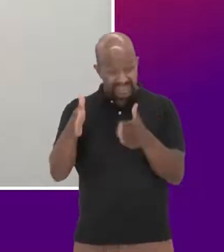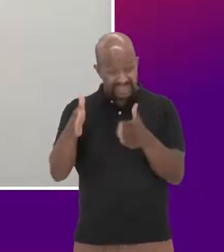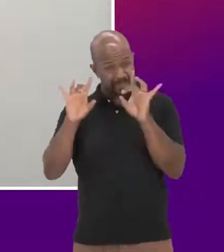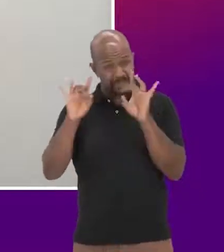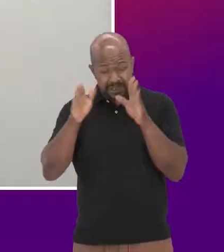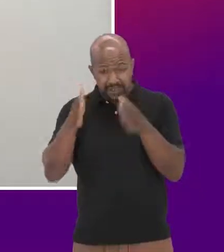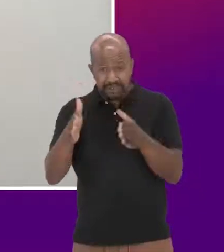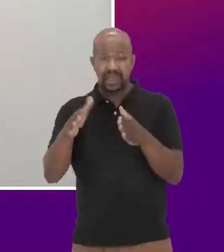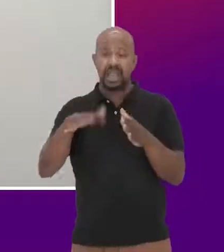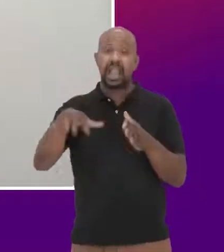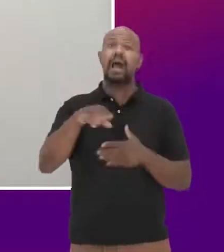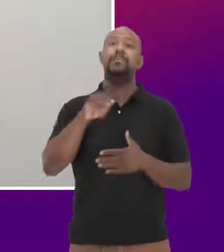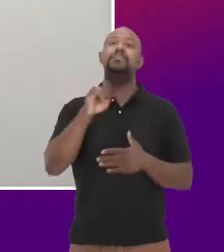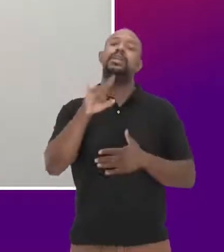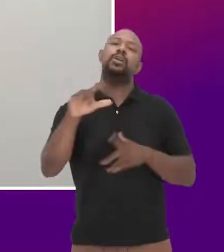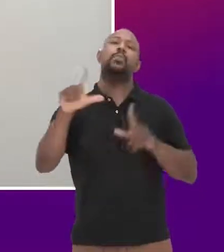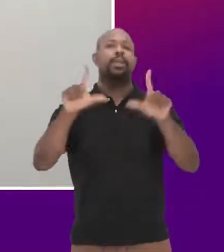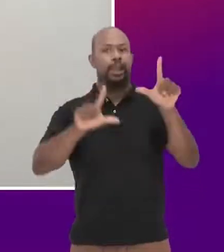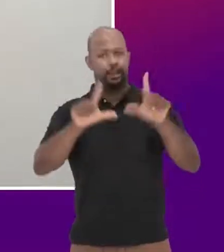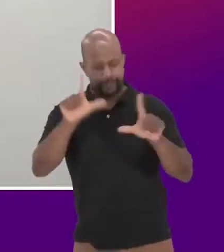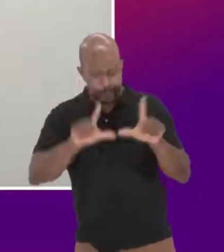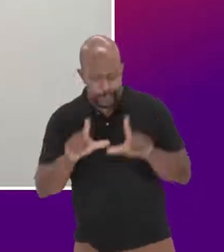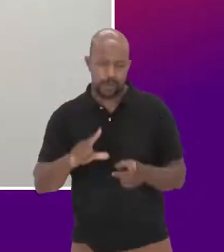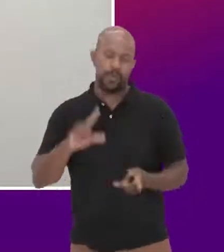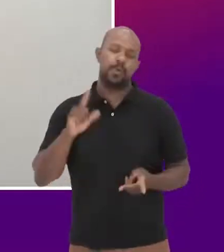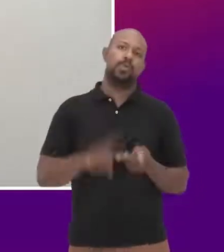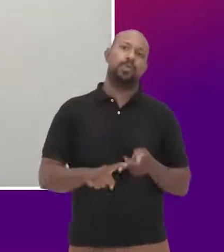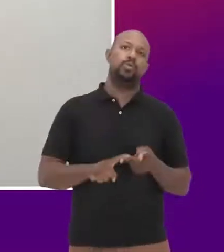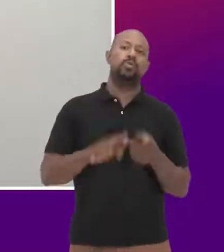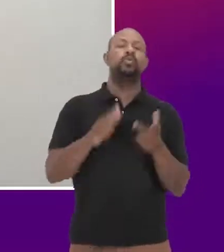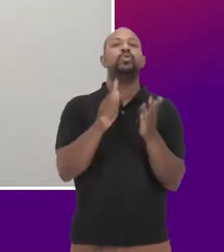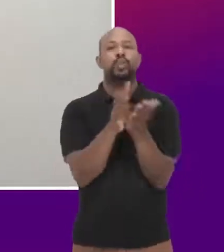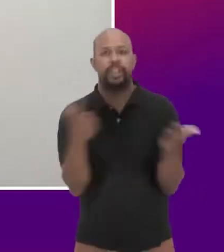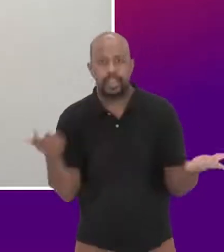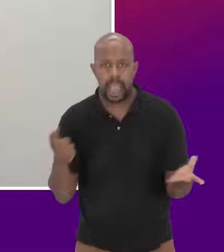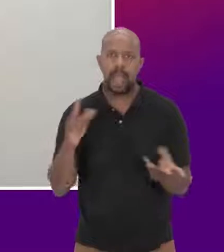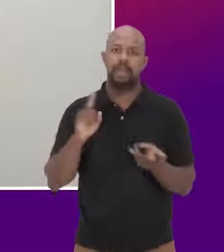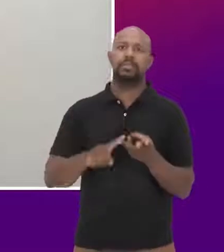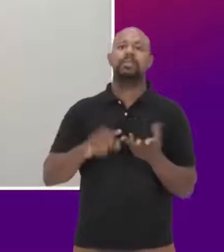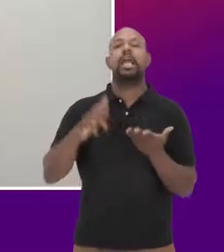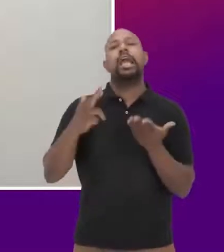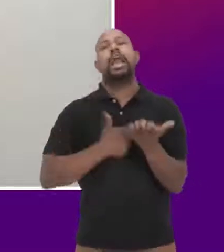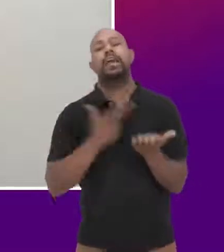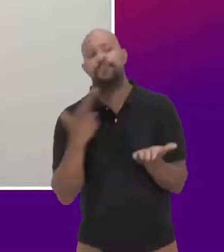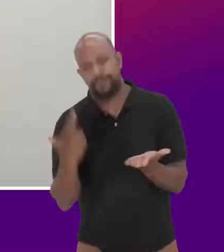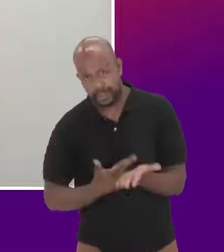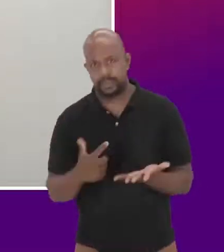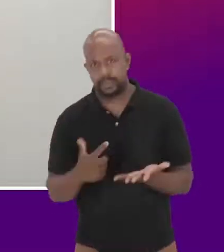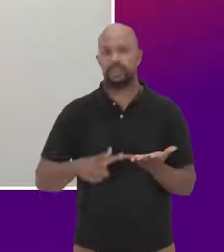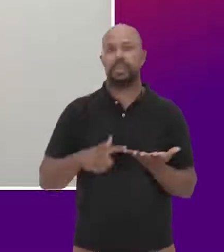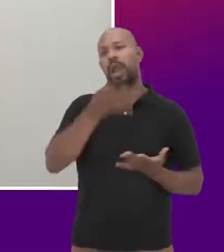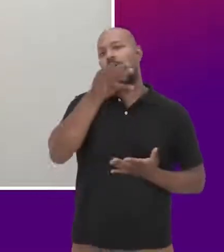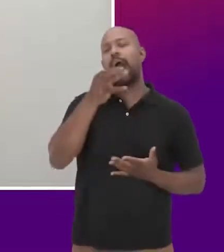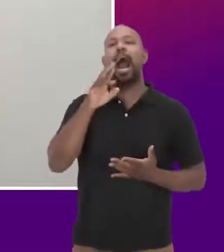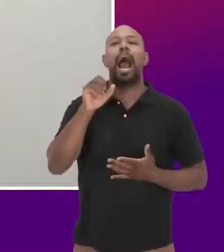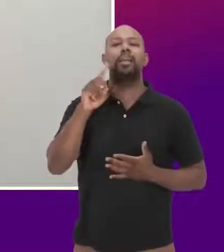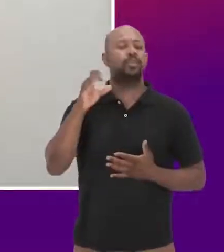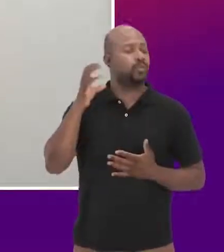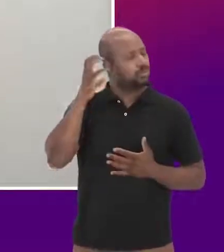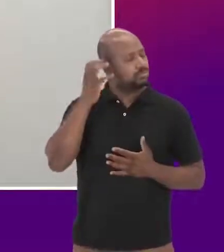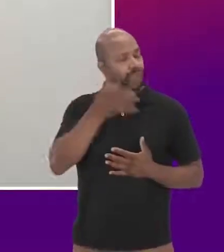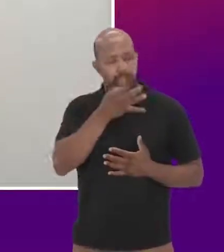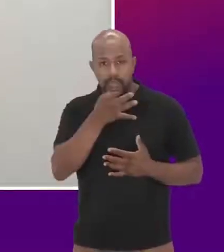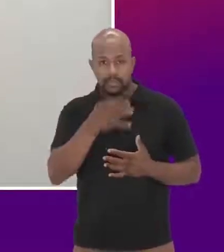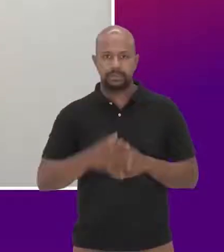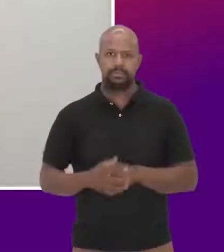especificamente as mídias como a televisão, os jornais, a revista, o rádio.